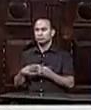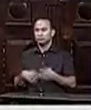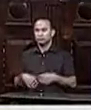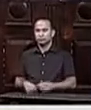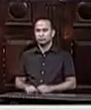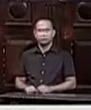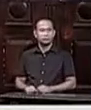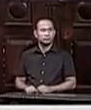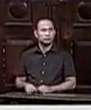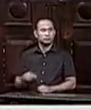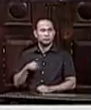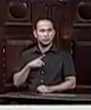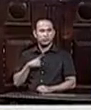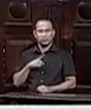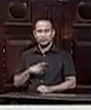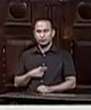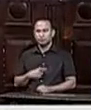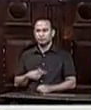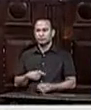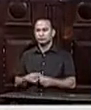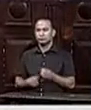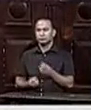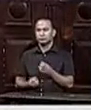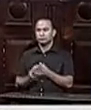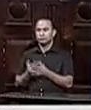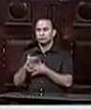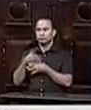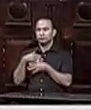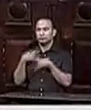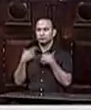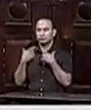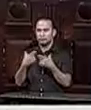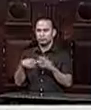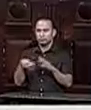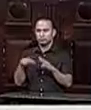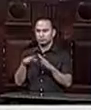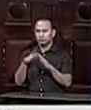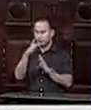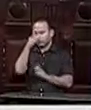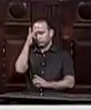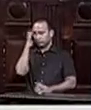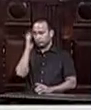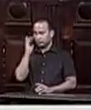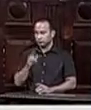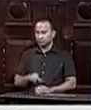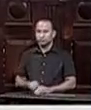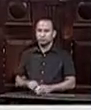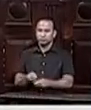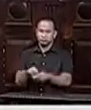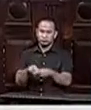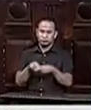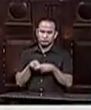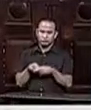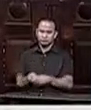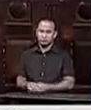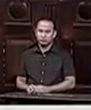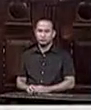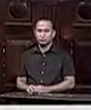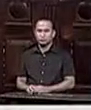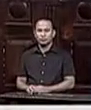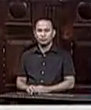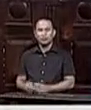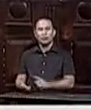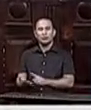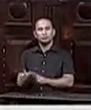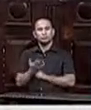a construção de unidades habitacionais para o